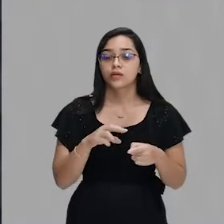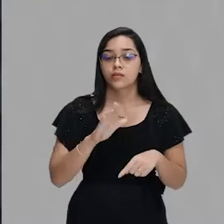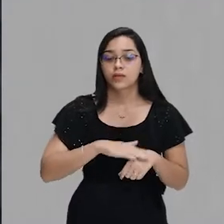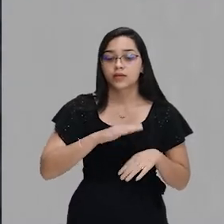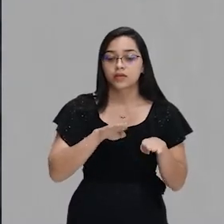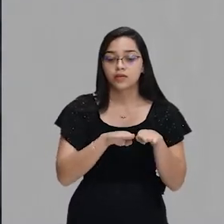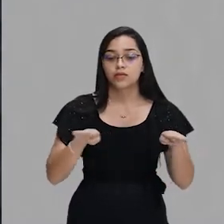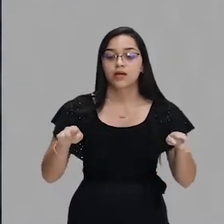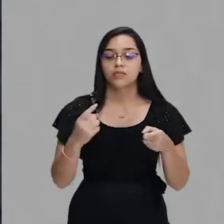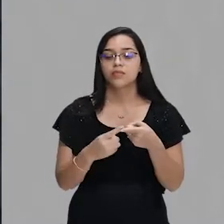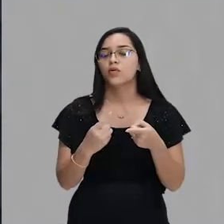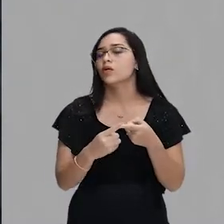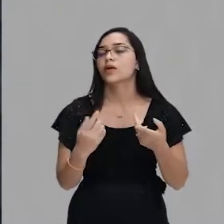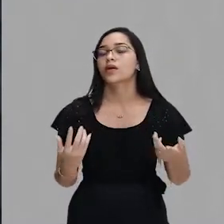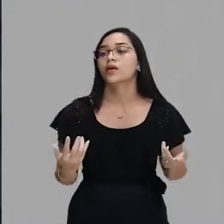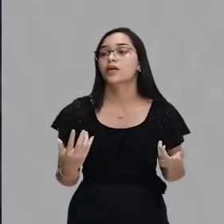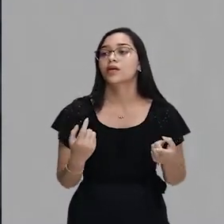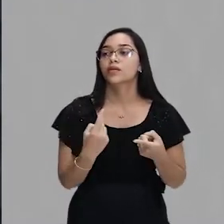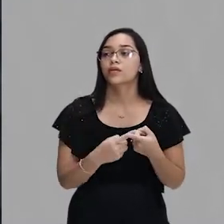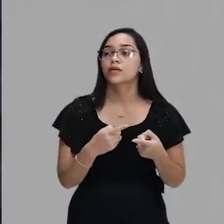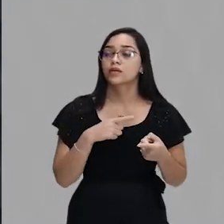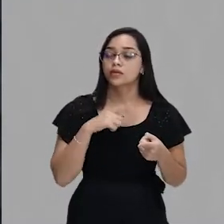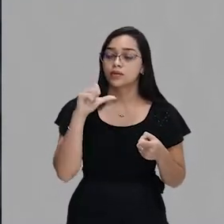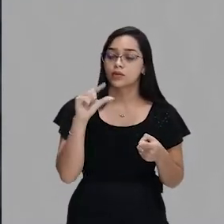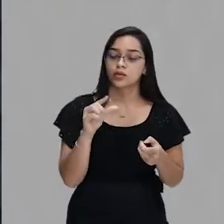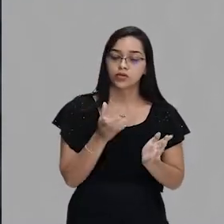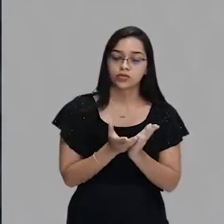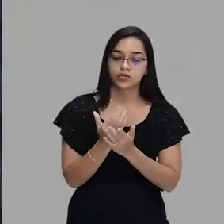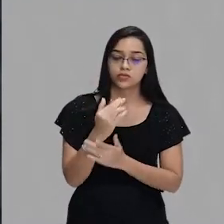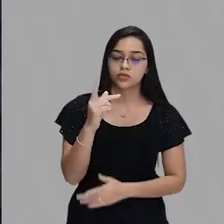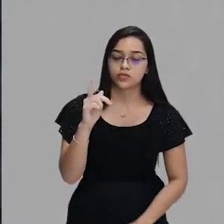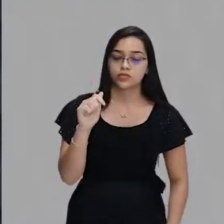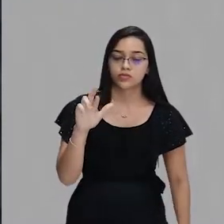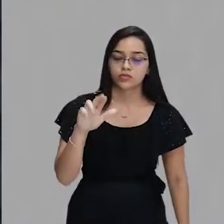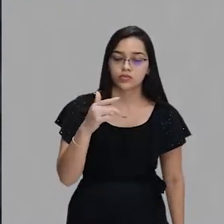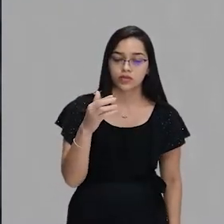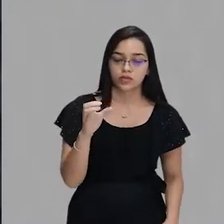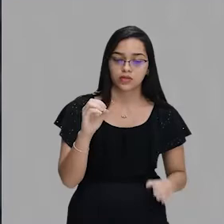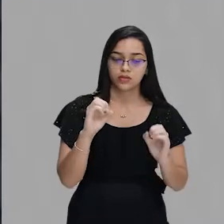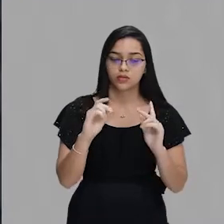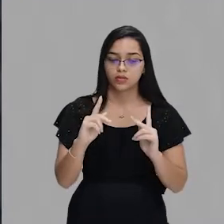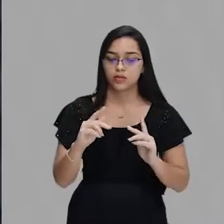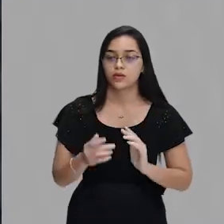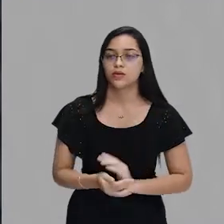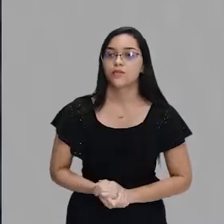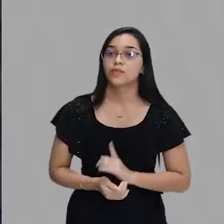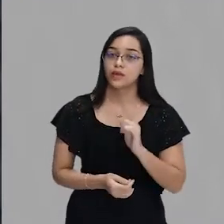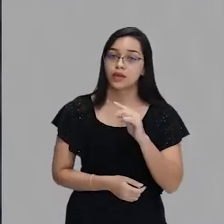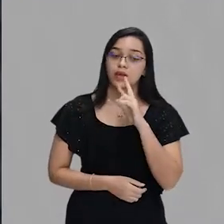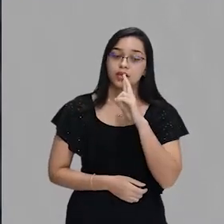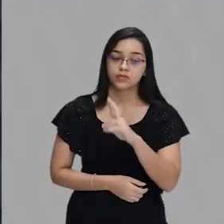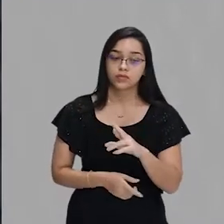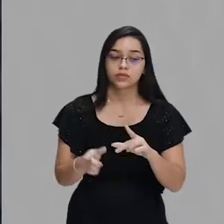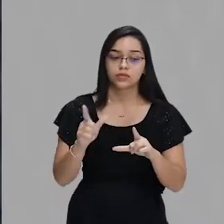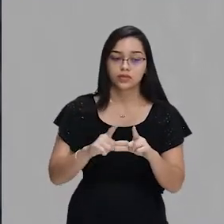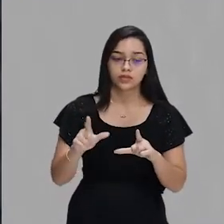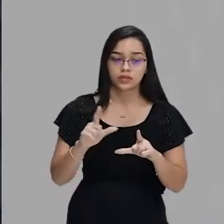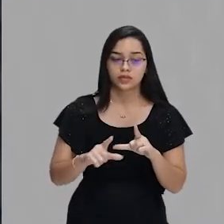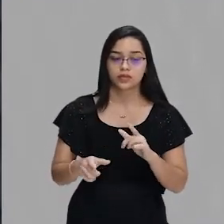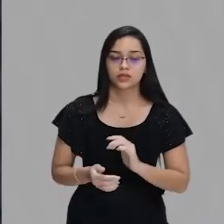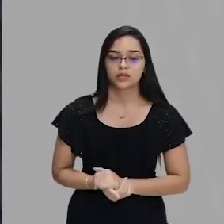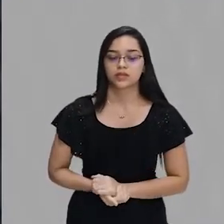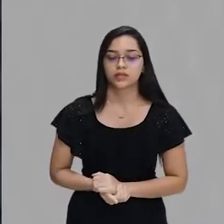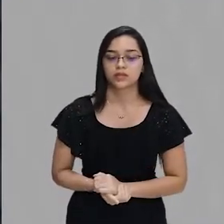regular. Por que ele foi o mais regular? Porque ele teve o menor desvio padrão. Certo? Então, essa é a resposta da